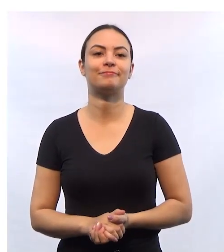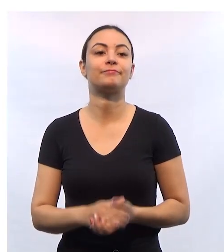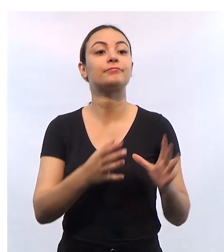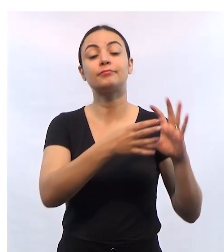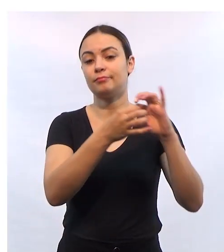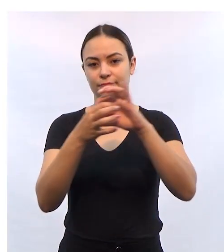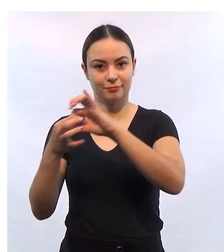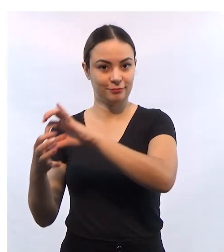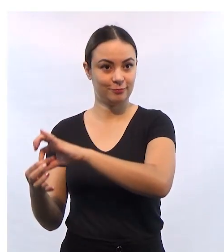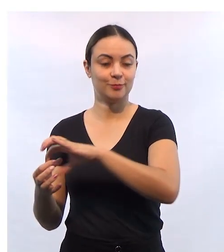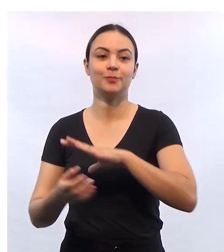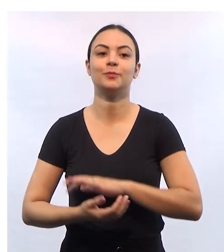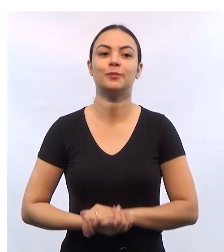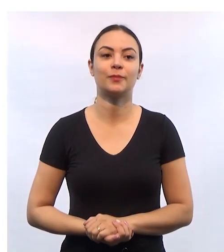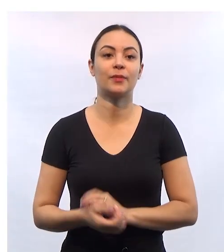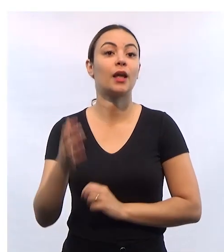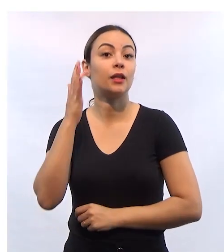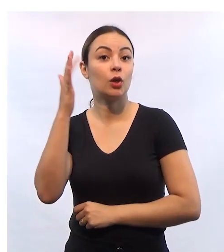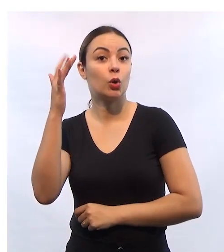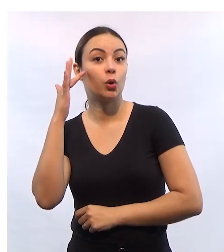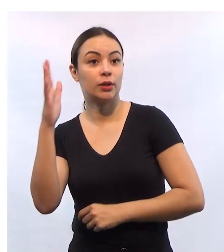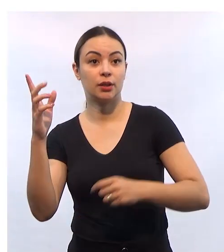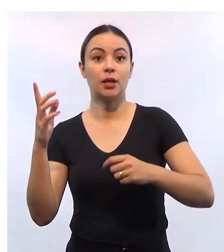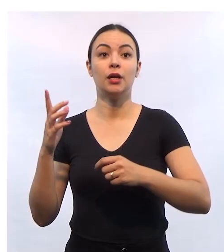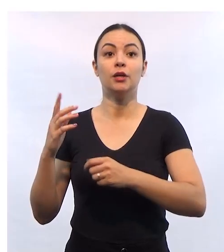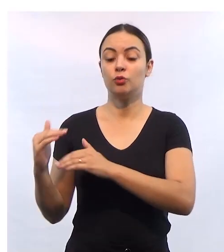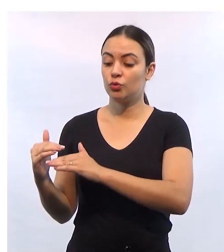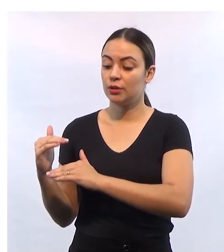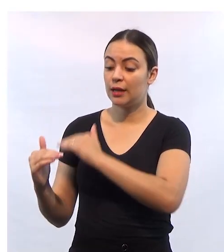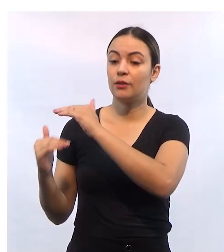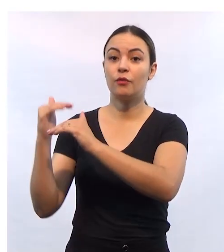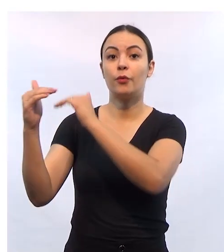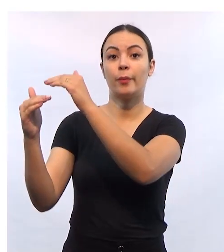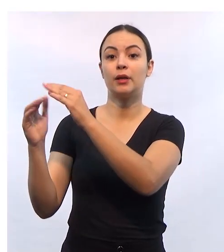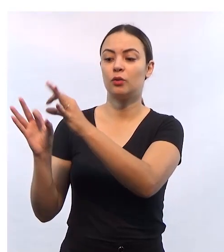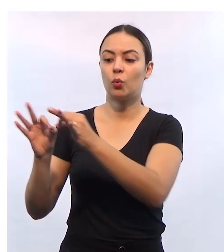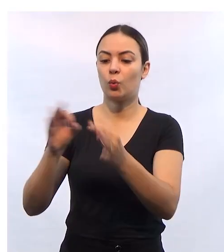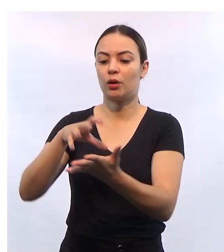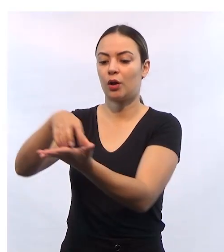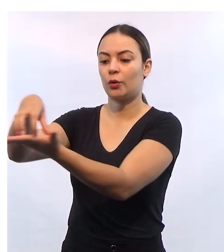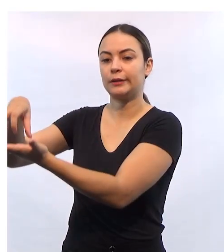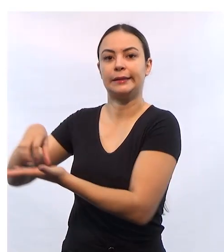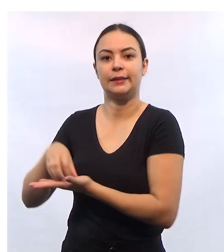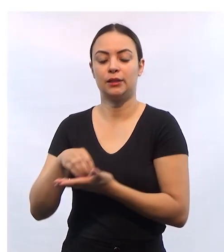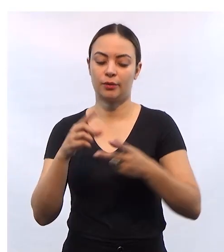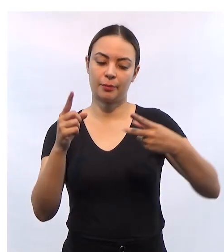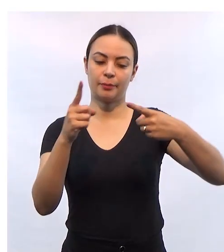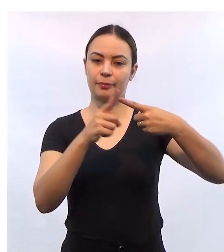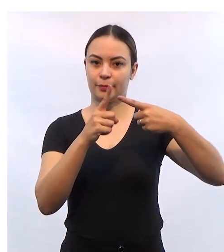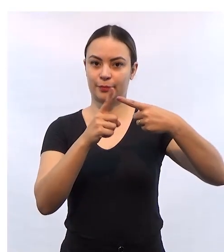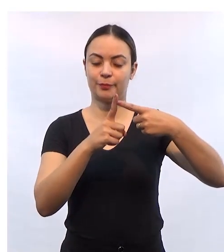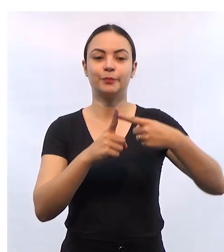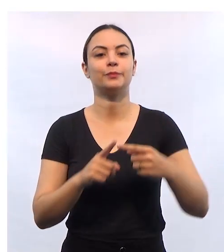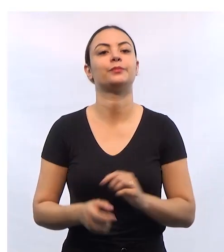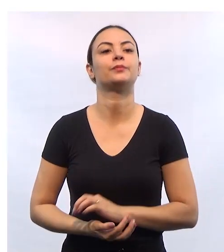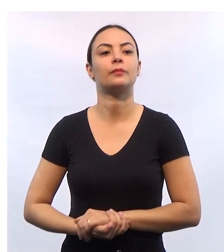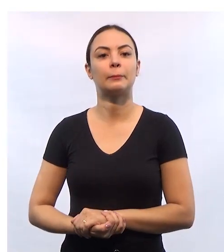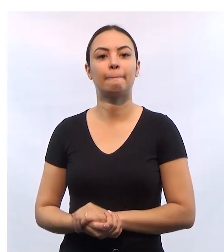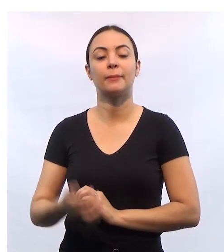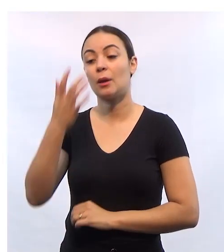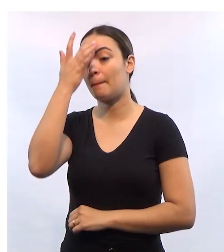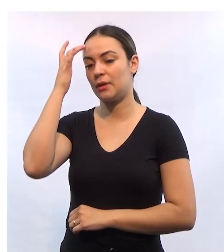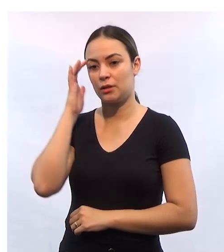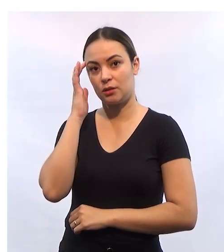então. Teoria do desenvolvimento organizacional, ou seja, um pensamento voltado